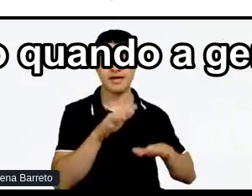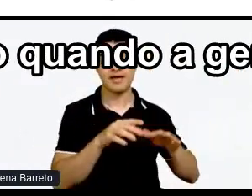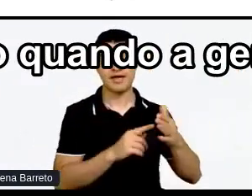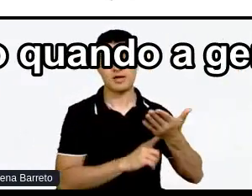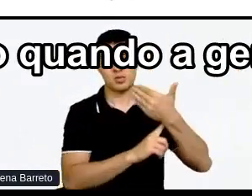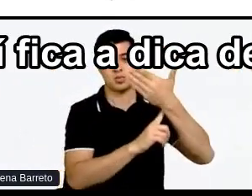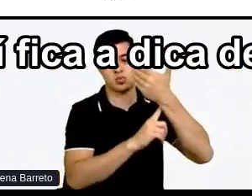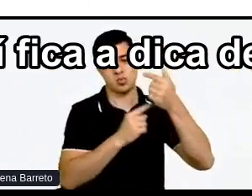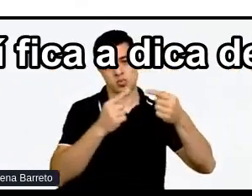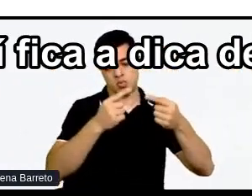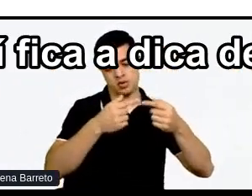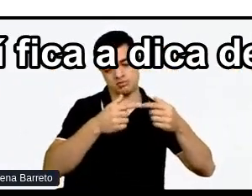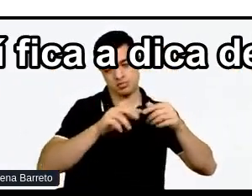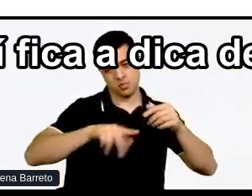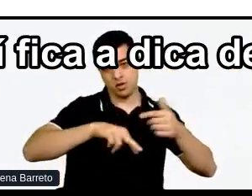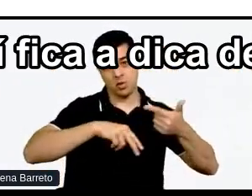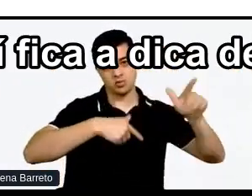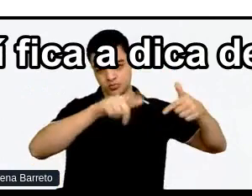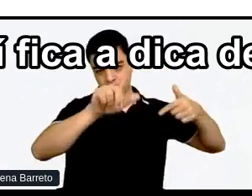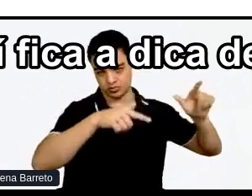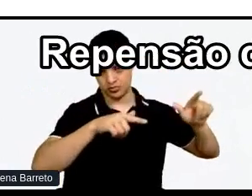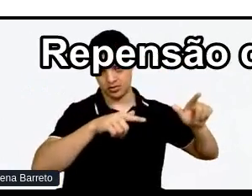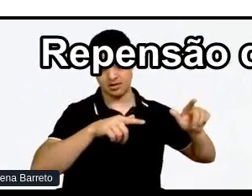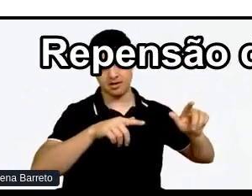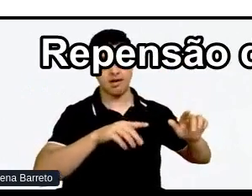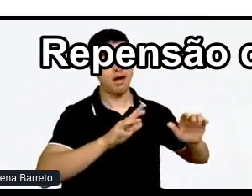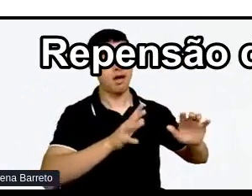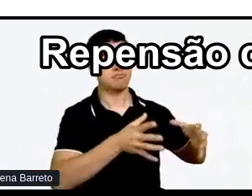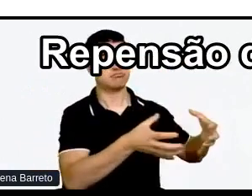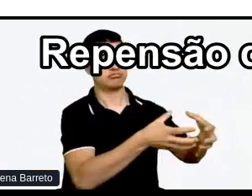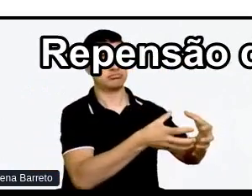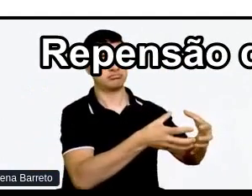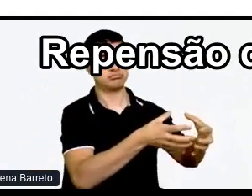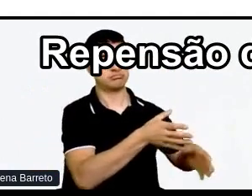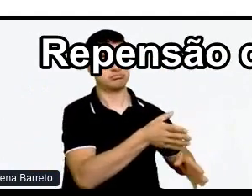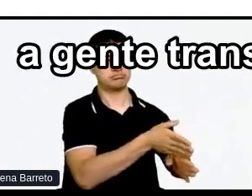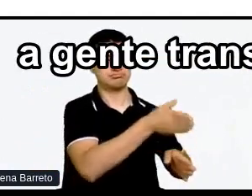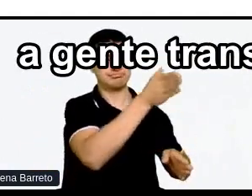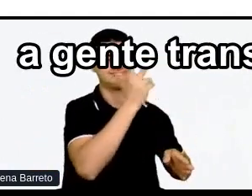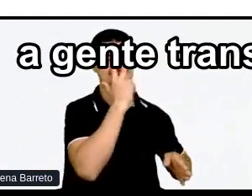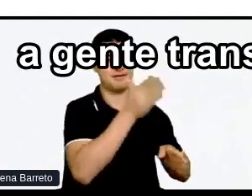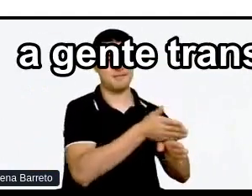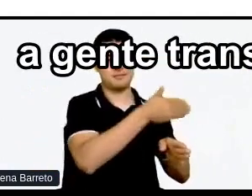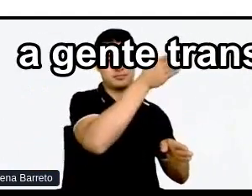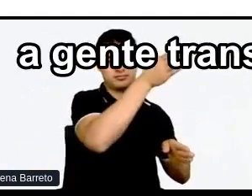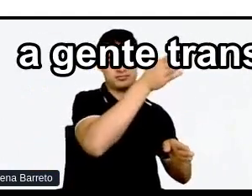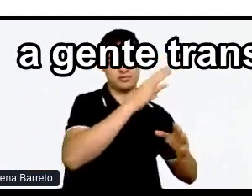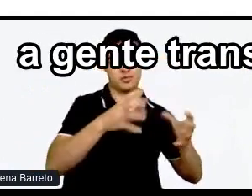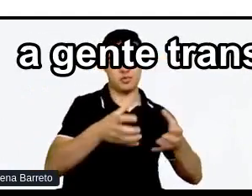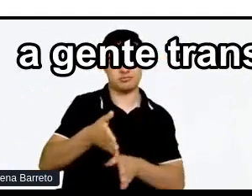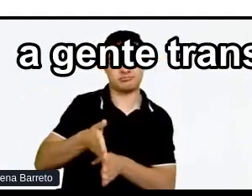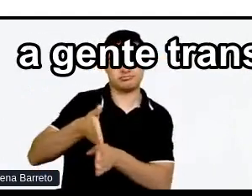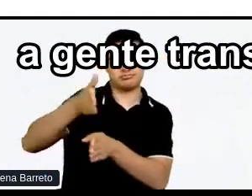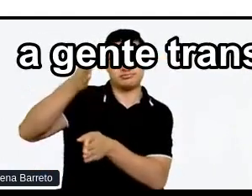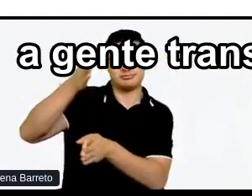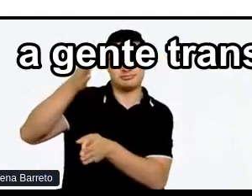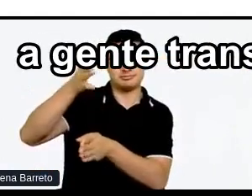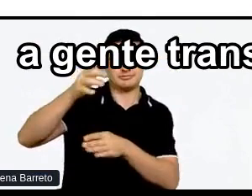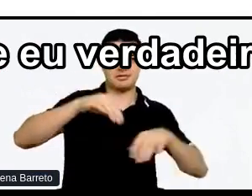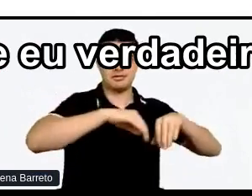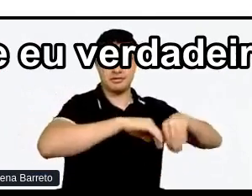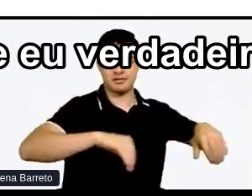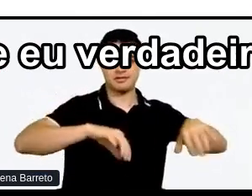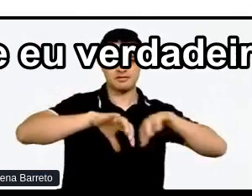de inclusão, e aí fica a dica de livro para vocês, né, repensando a agilidade, a gente transforma